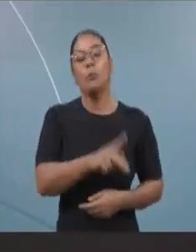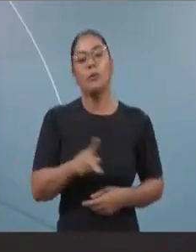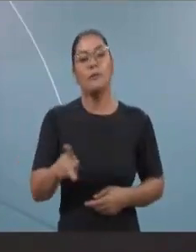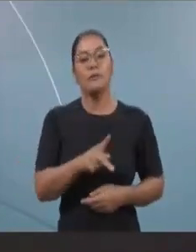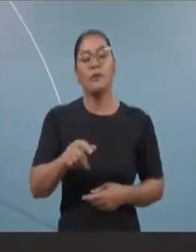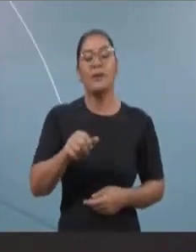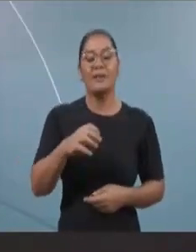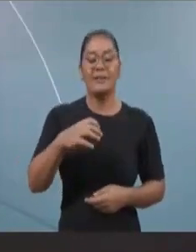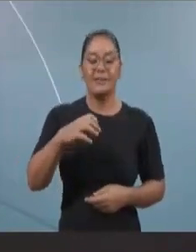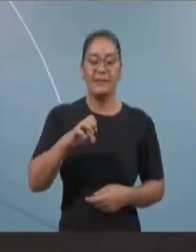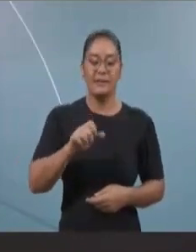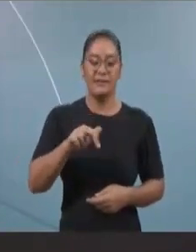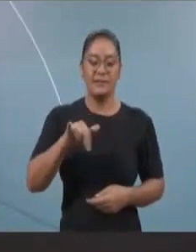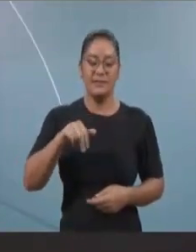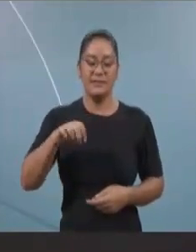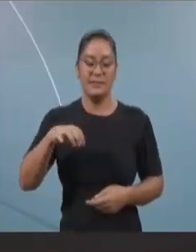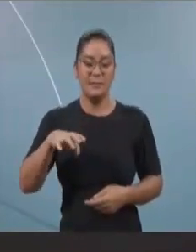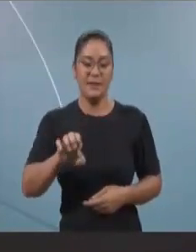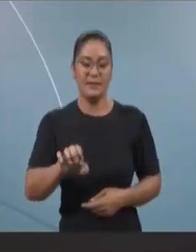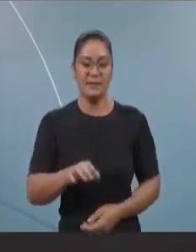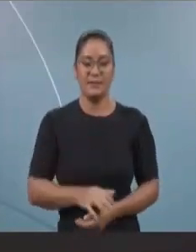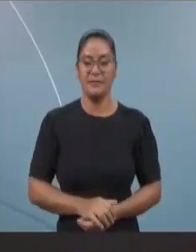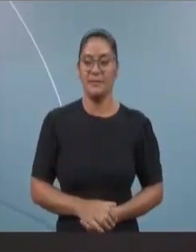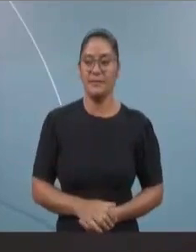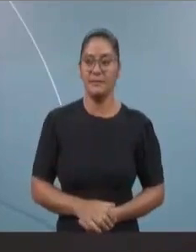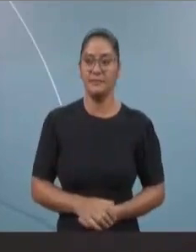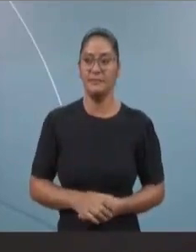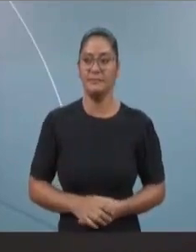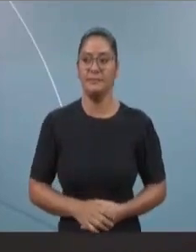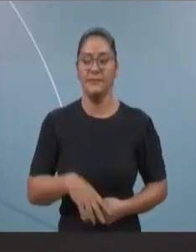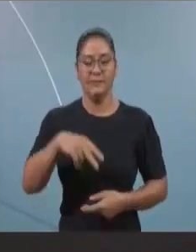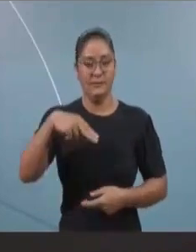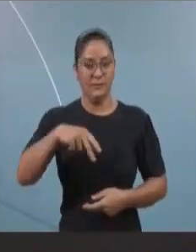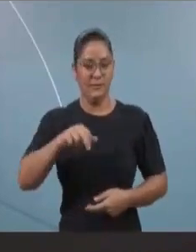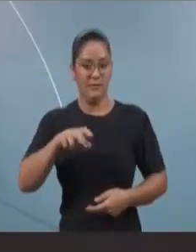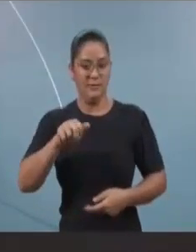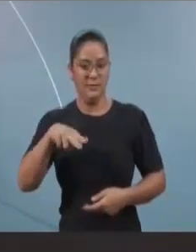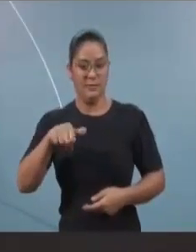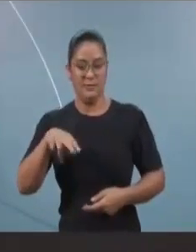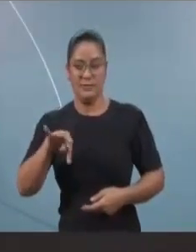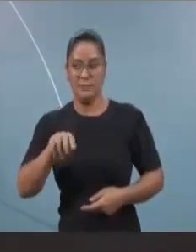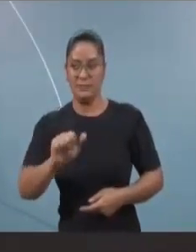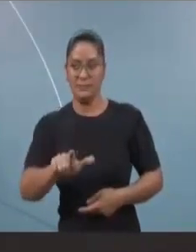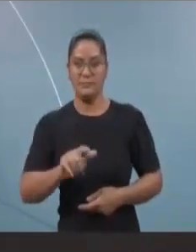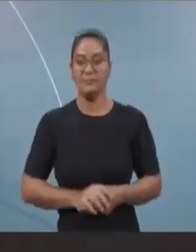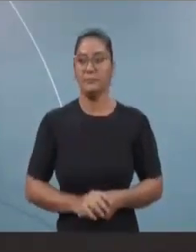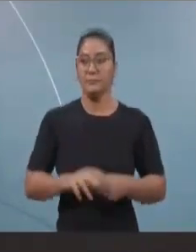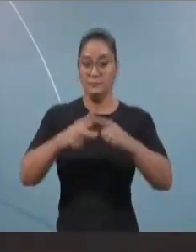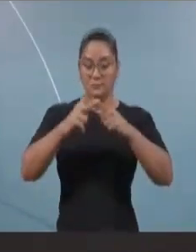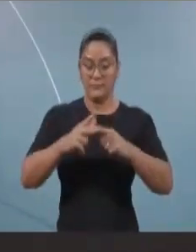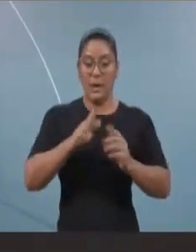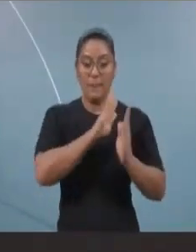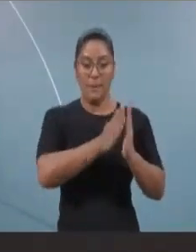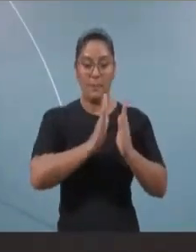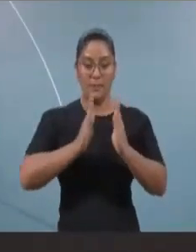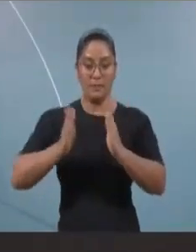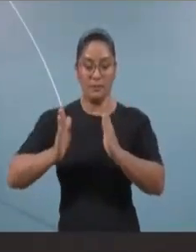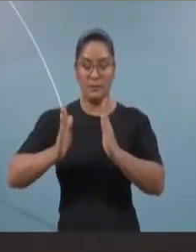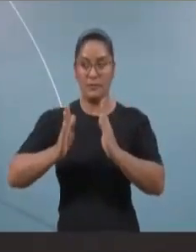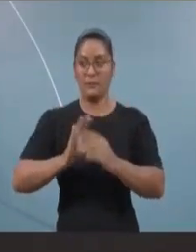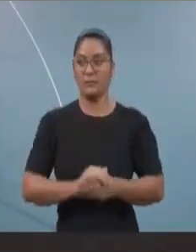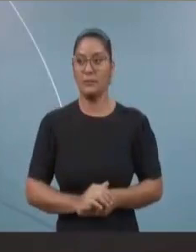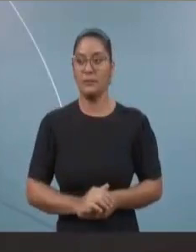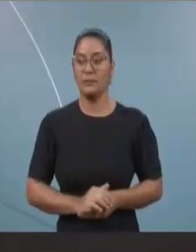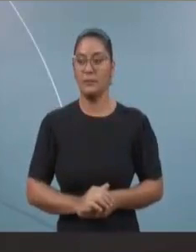Crisan cinea localizado no Conjunto Nova Natal a reforma da biblioteca